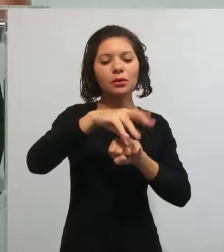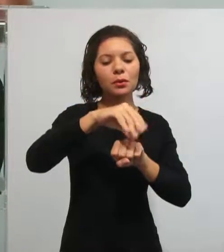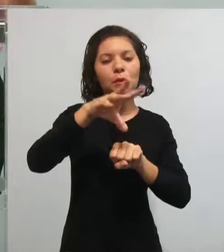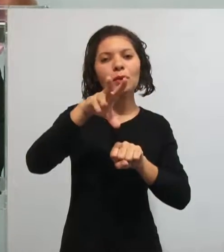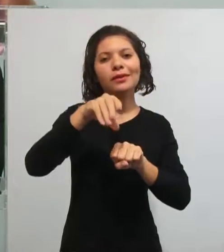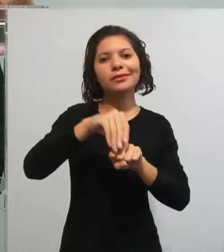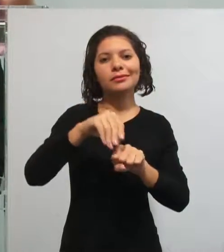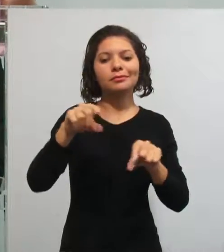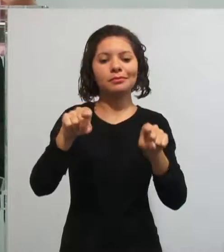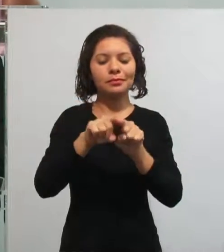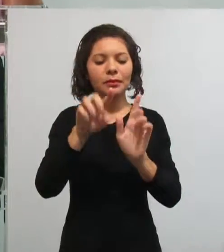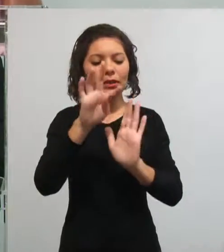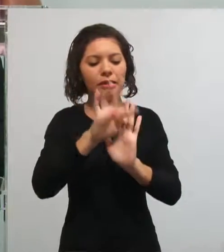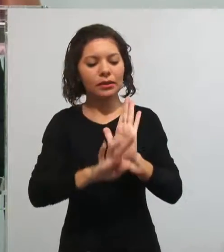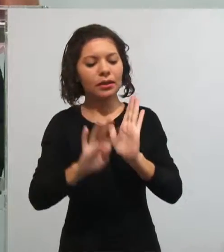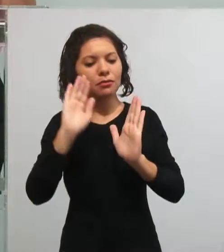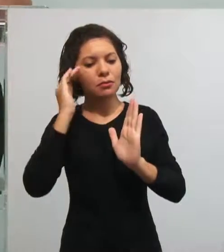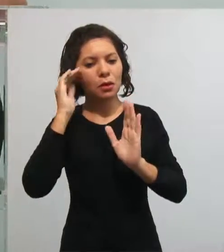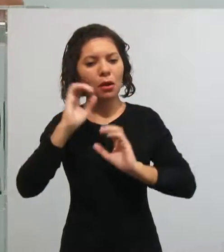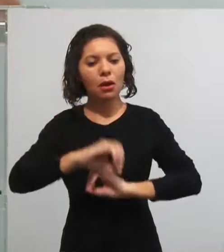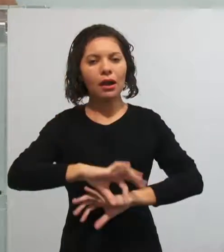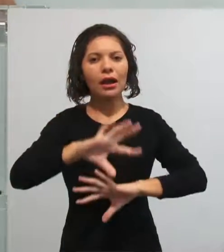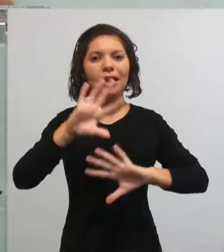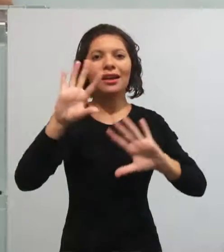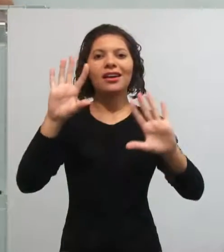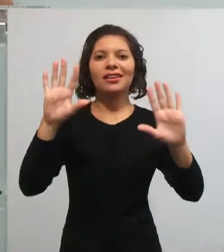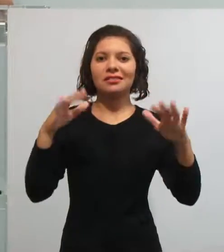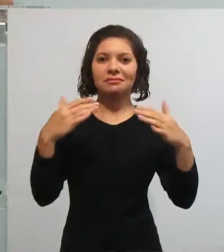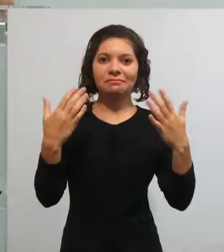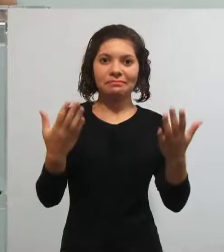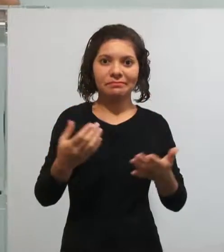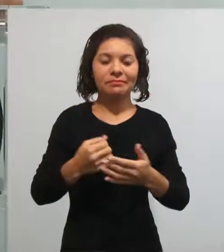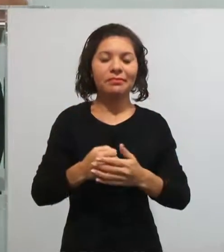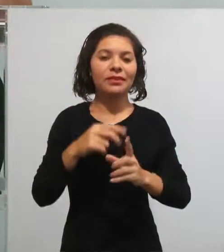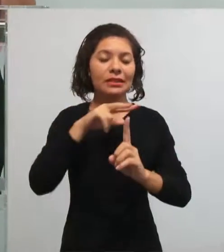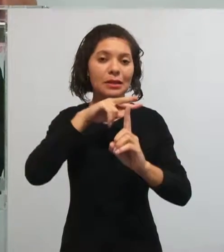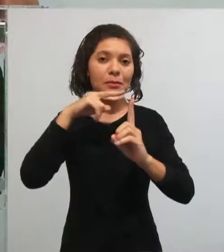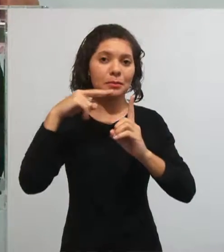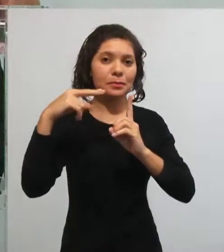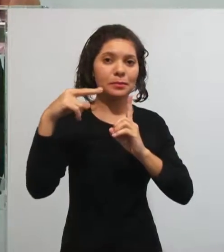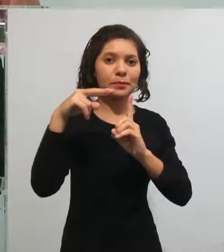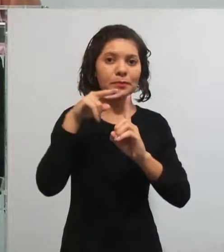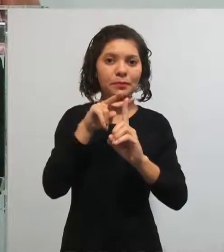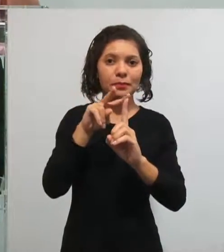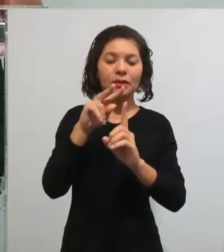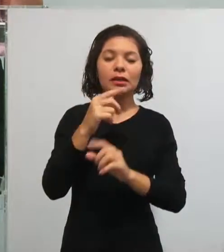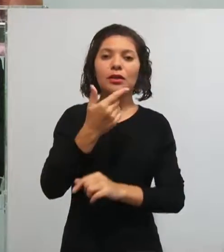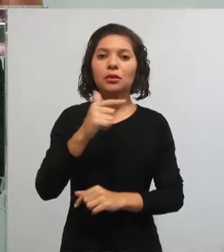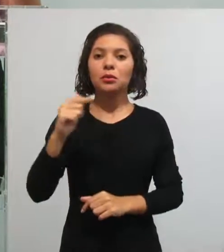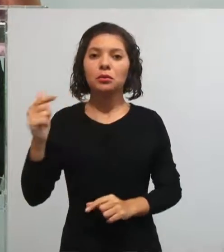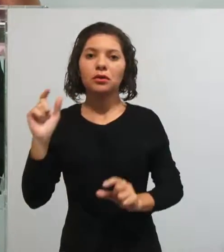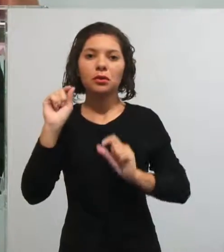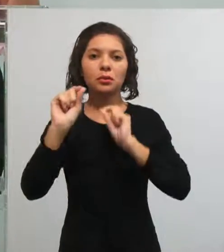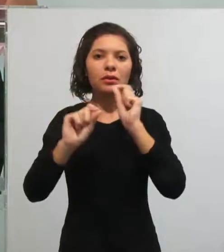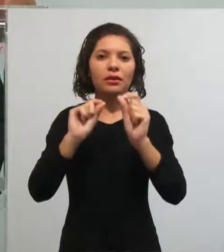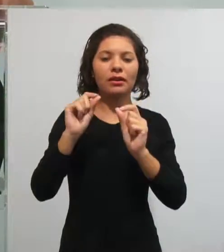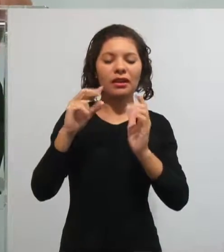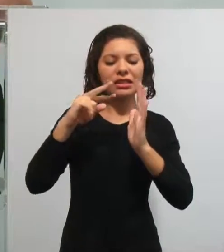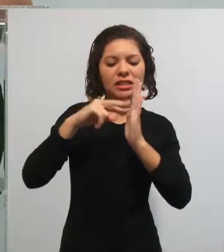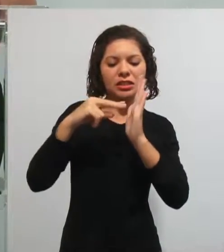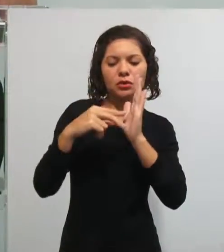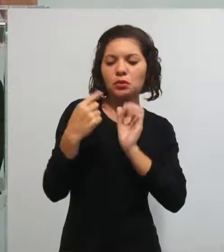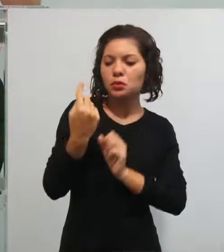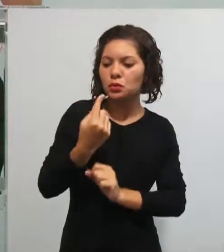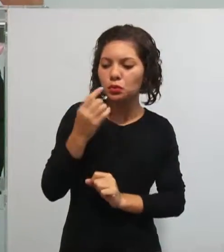atribuindo sentidos ao texto. Então, nessa perspectiva, não existe sentido único, não